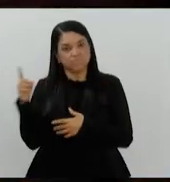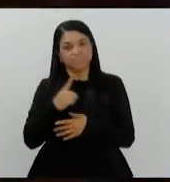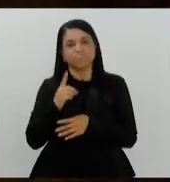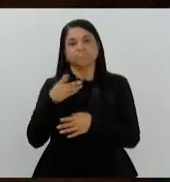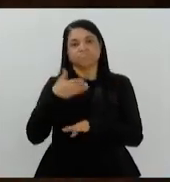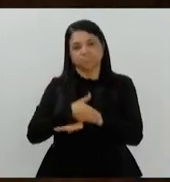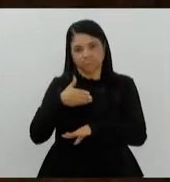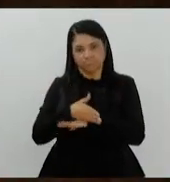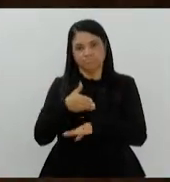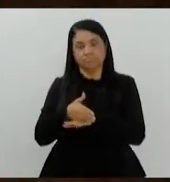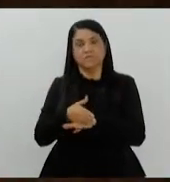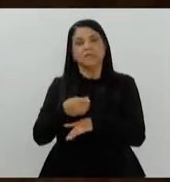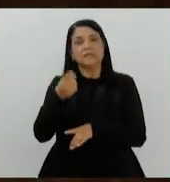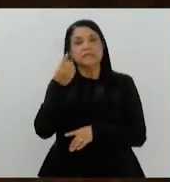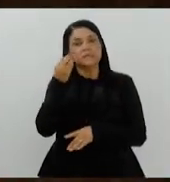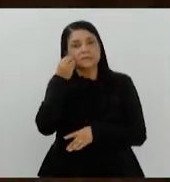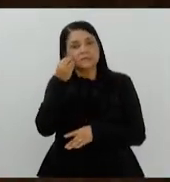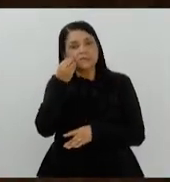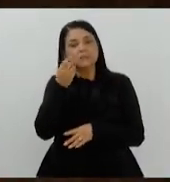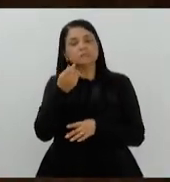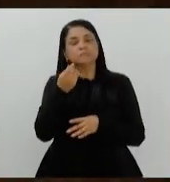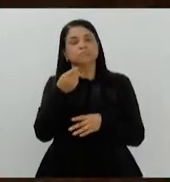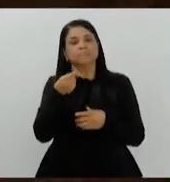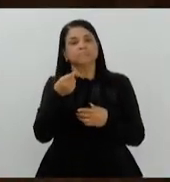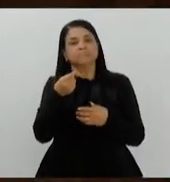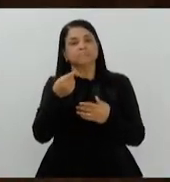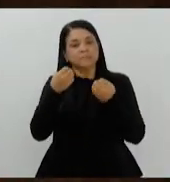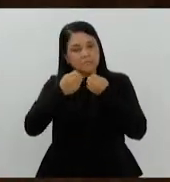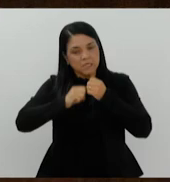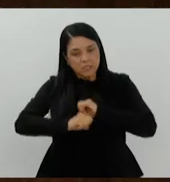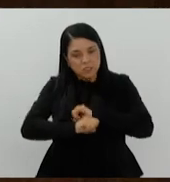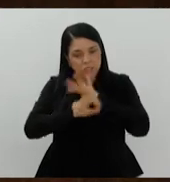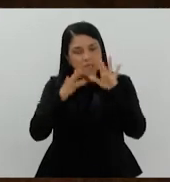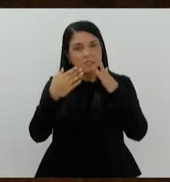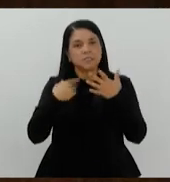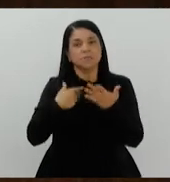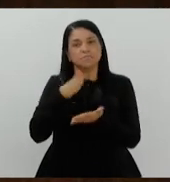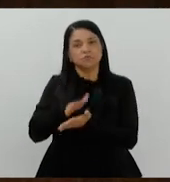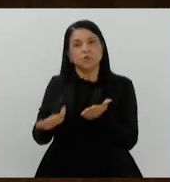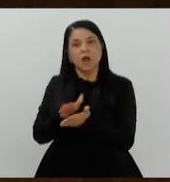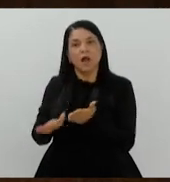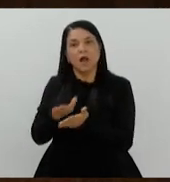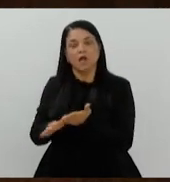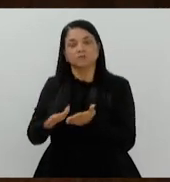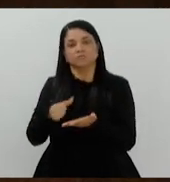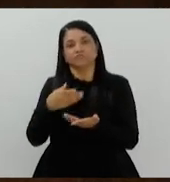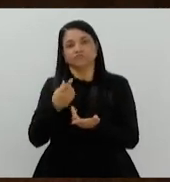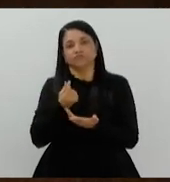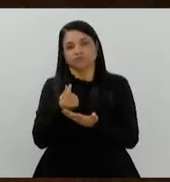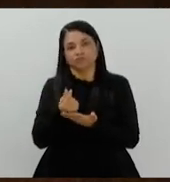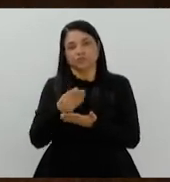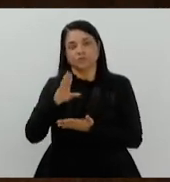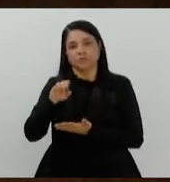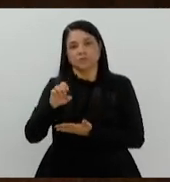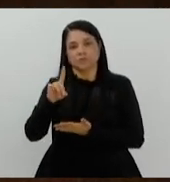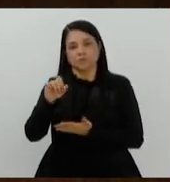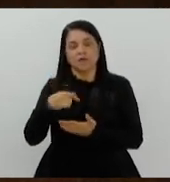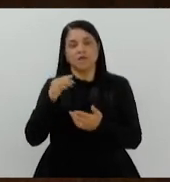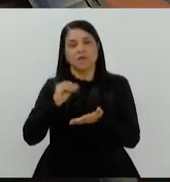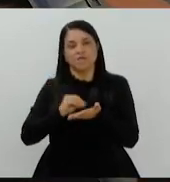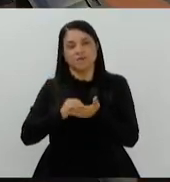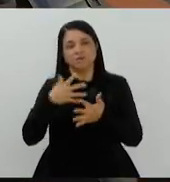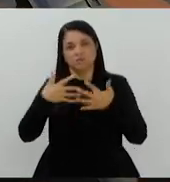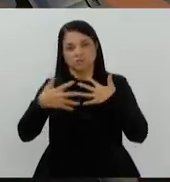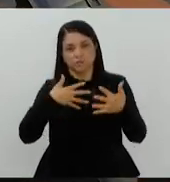trilhos a farra do dinheiro público que acontece não só na CEDAE, mas por falta de transparência no governo do Estado do Rio de Janeiro. Muito obrigado,